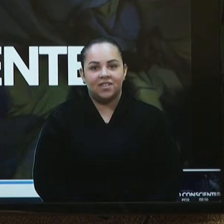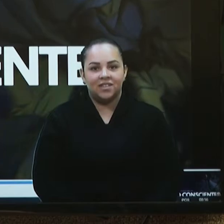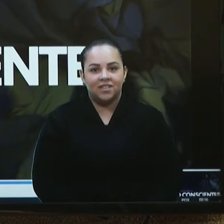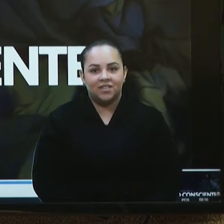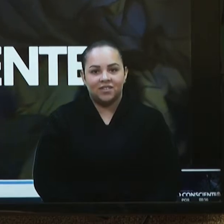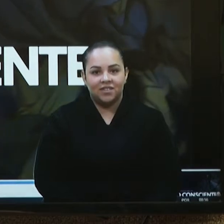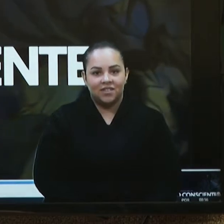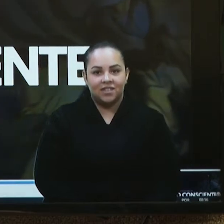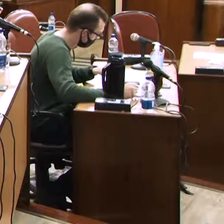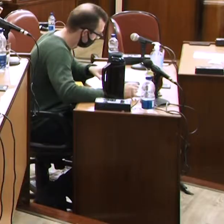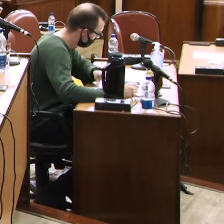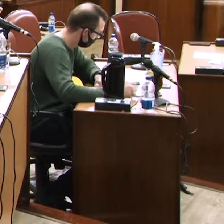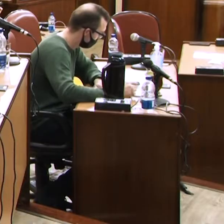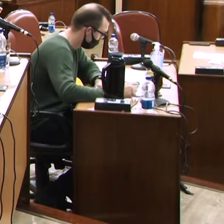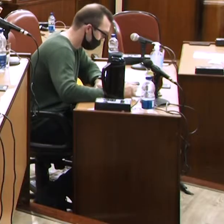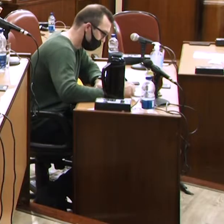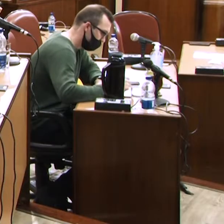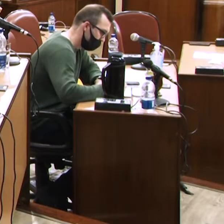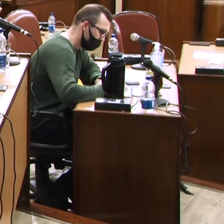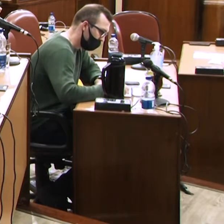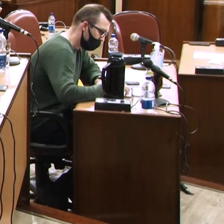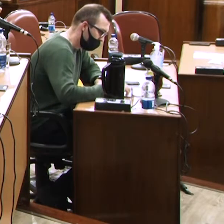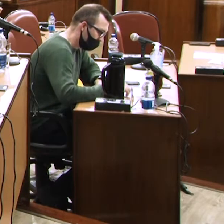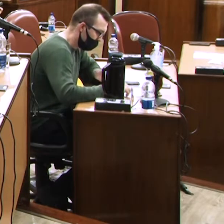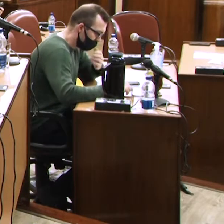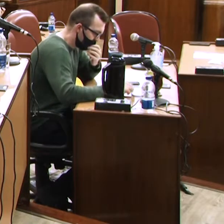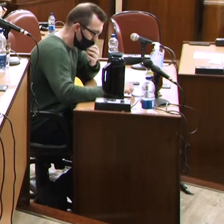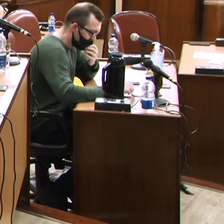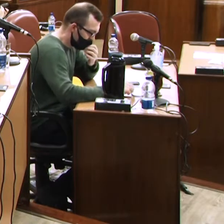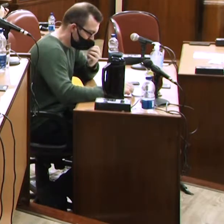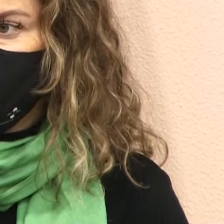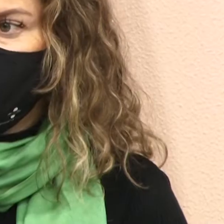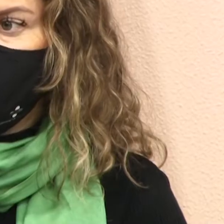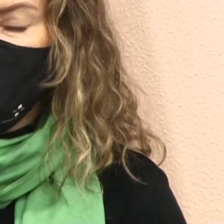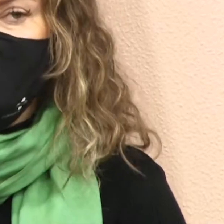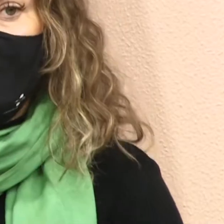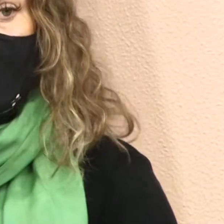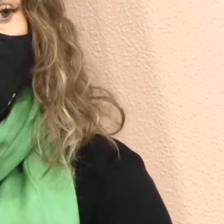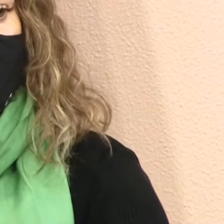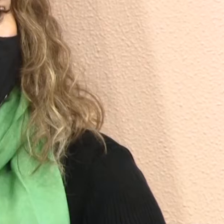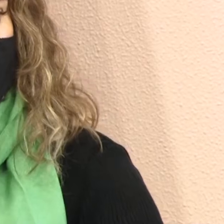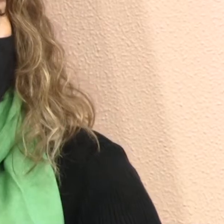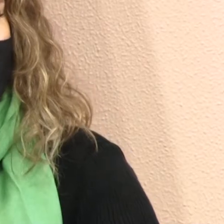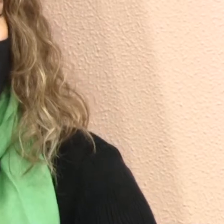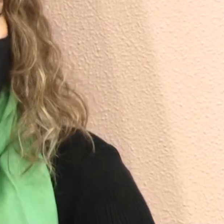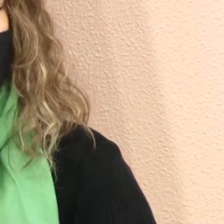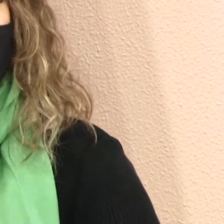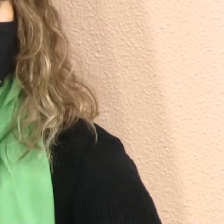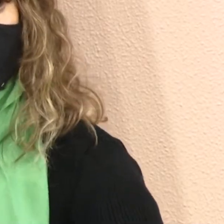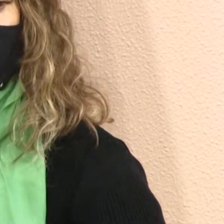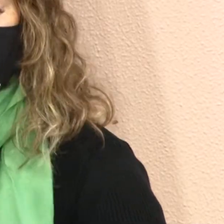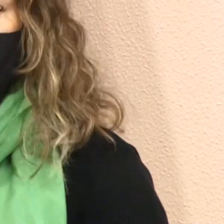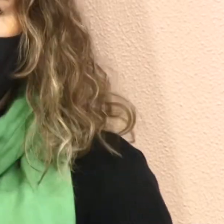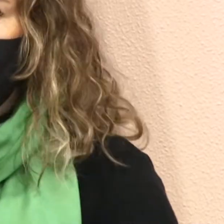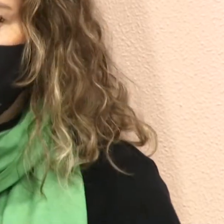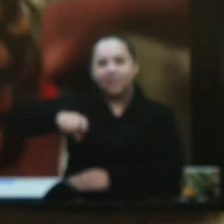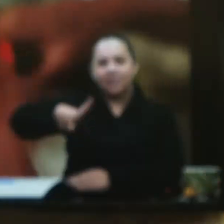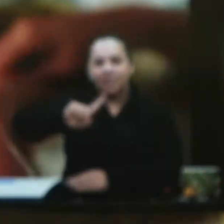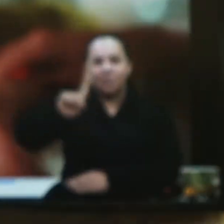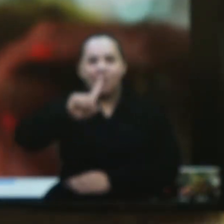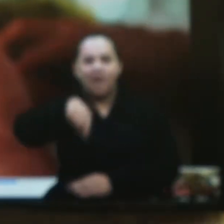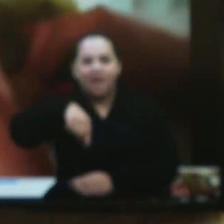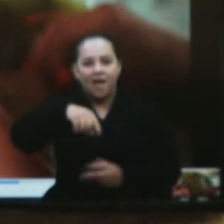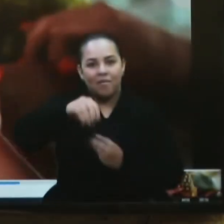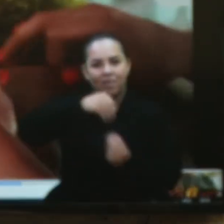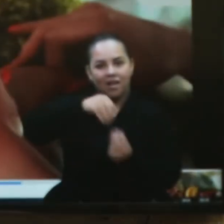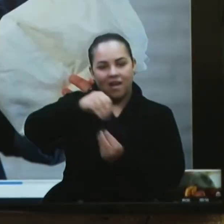uso consciente do plástico. Alguns dados foram apresentados pela parlamentar. Segundo o Banco Mundial, o Brasil é o 4º país do mundo que